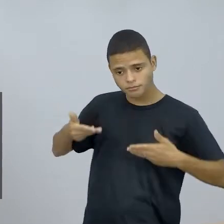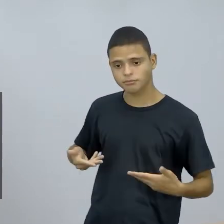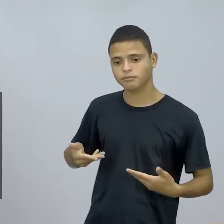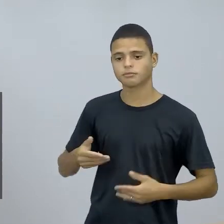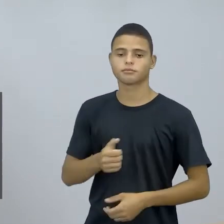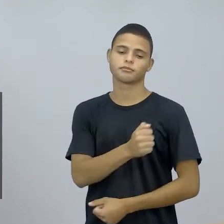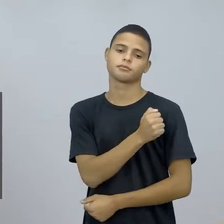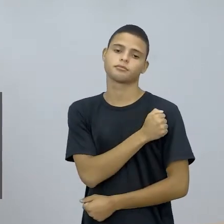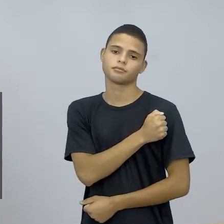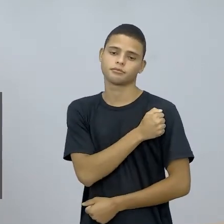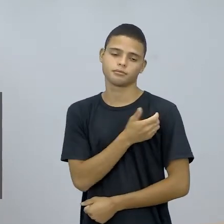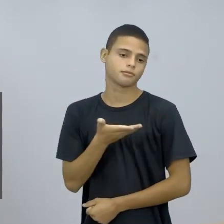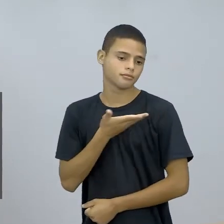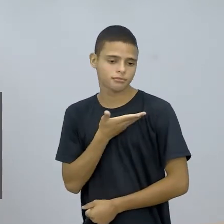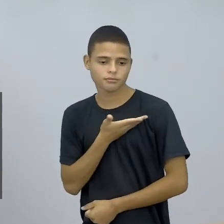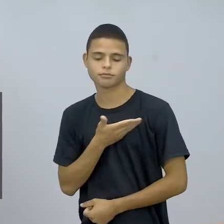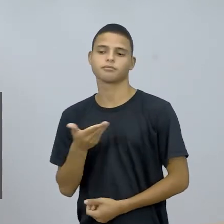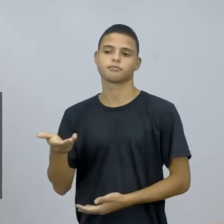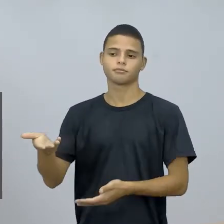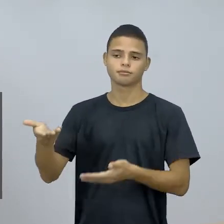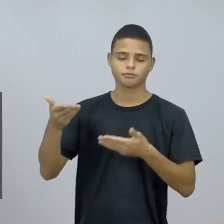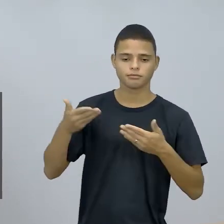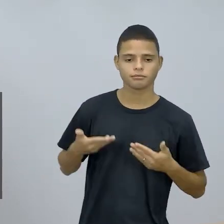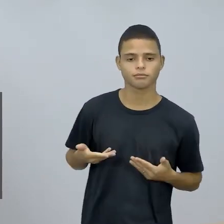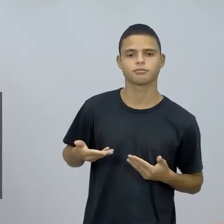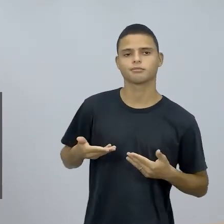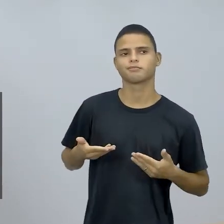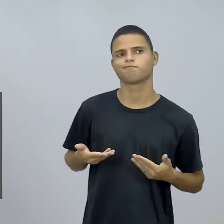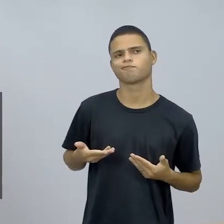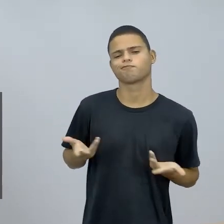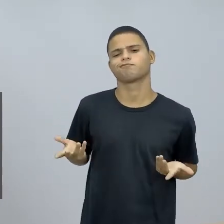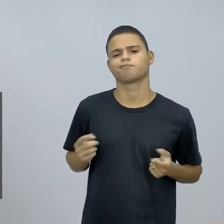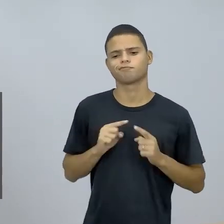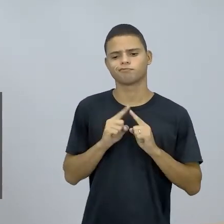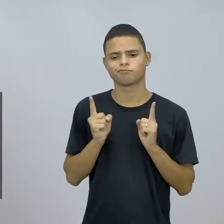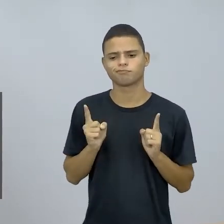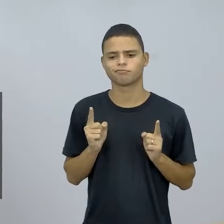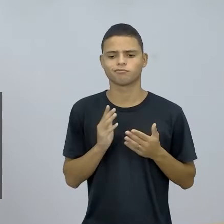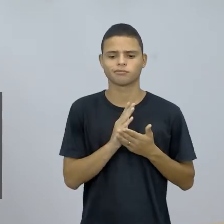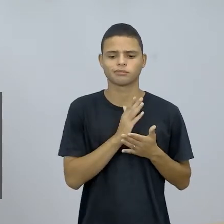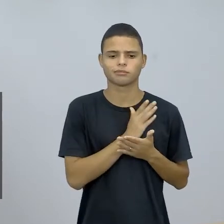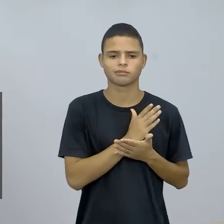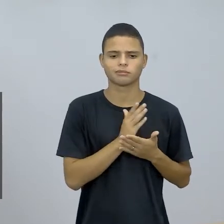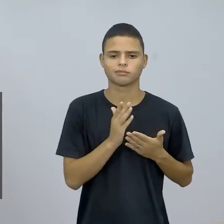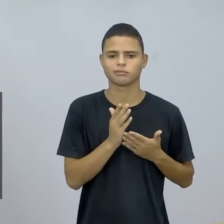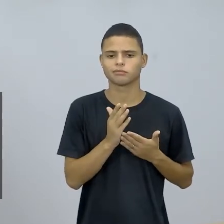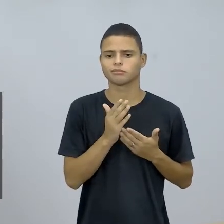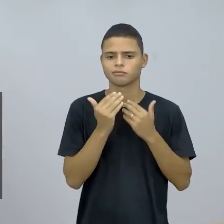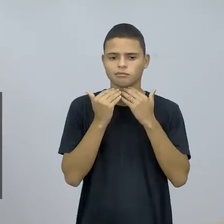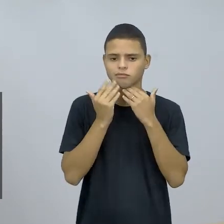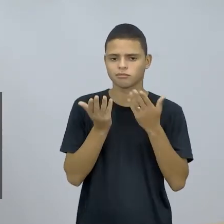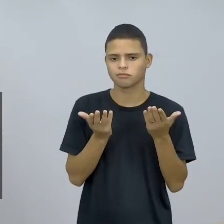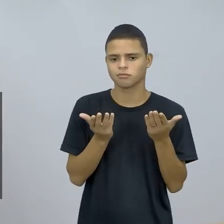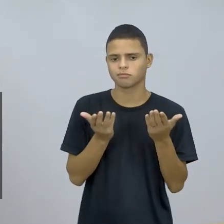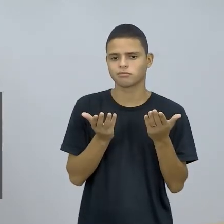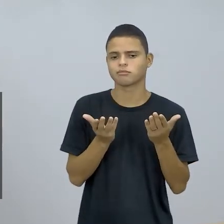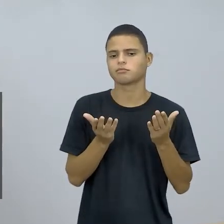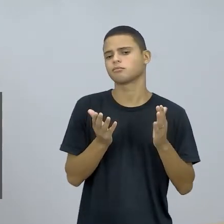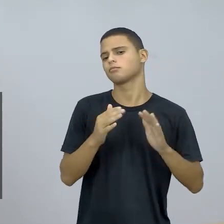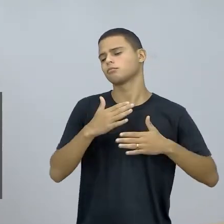vocês, sabe? Convidam. Ai, mas a gente vai fazer algumas coisas que não dá. Não, ele fica ali no meio da turma,